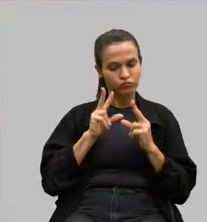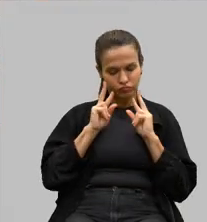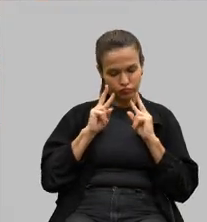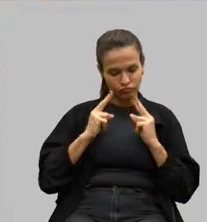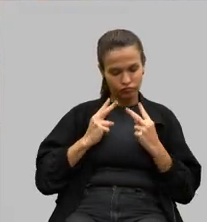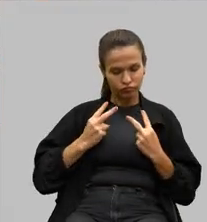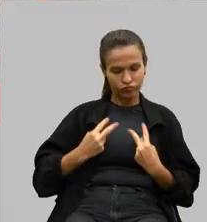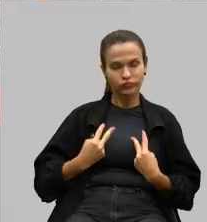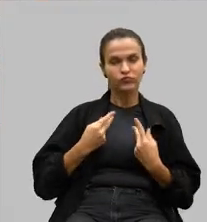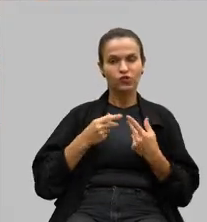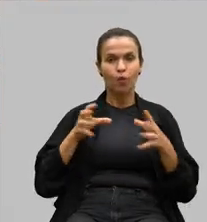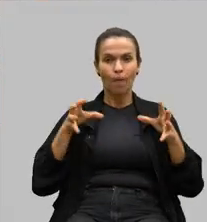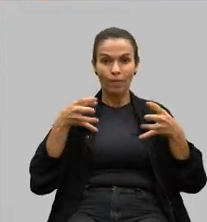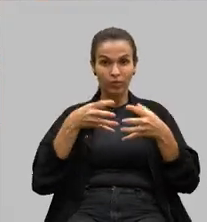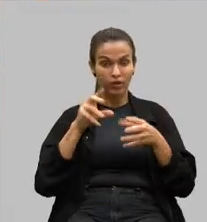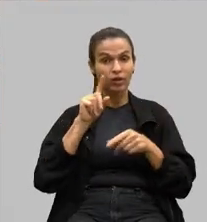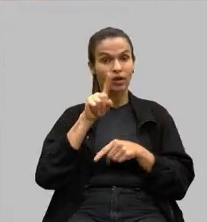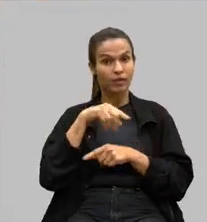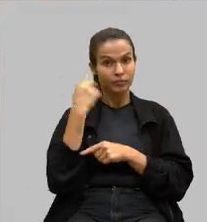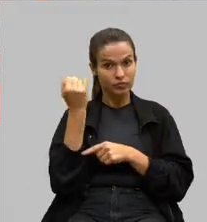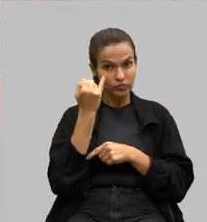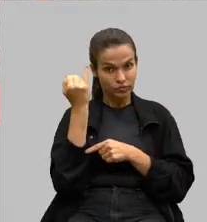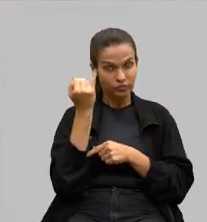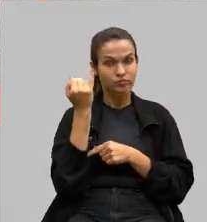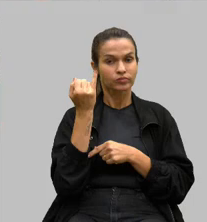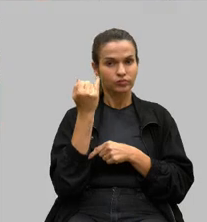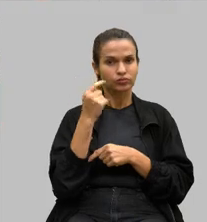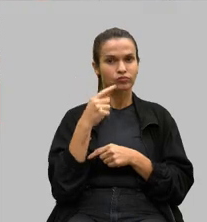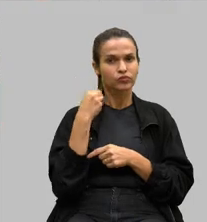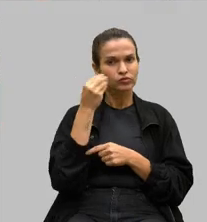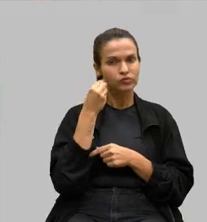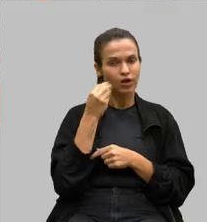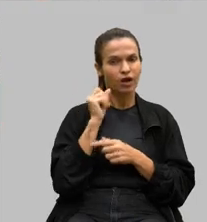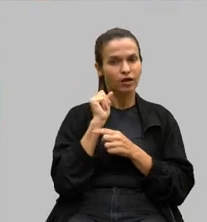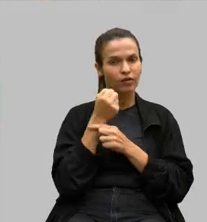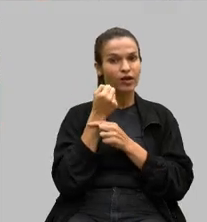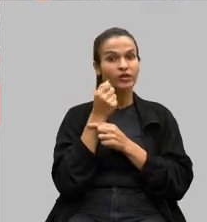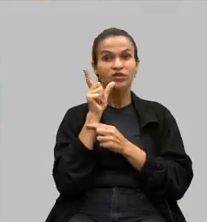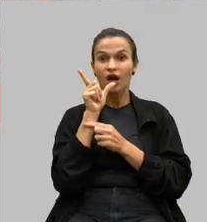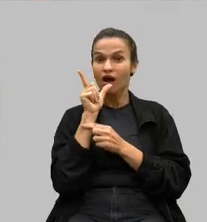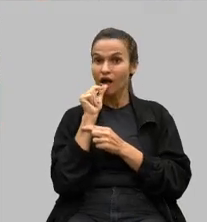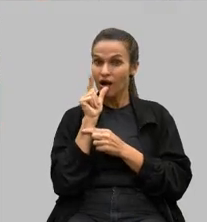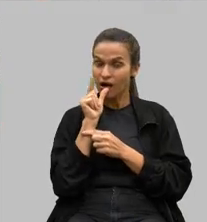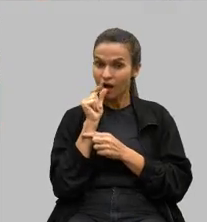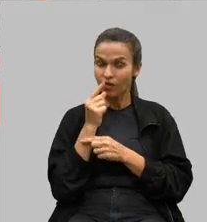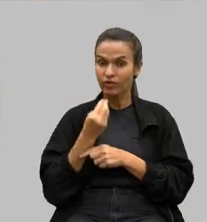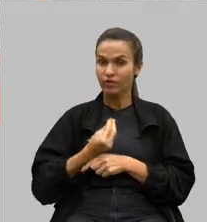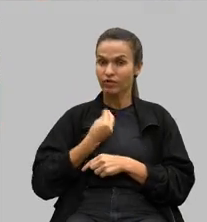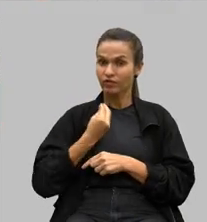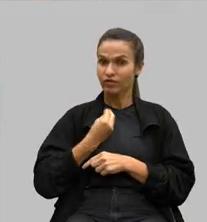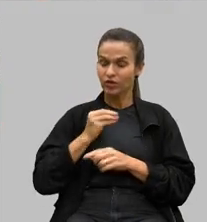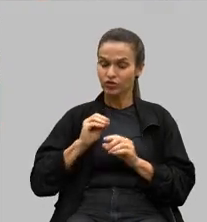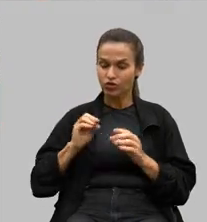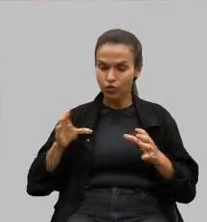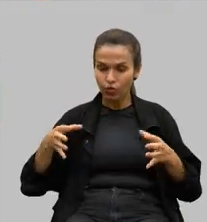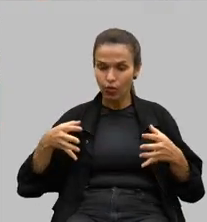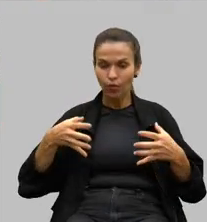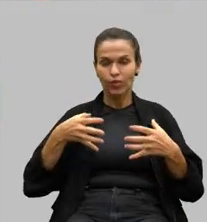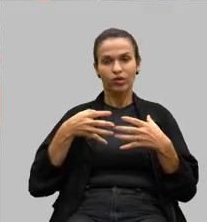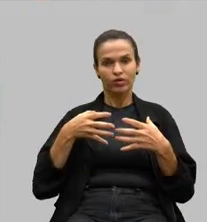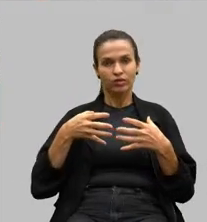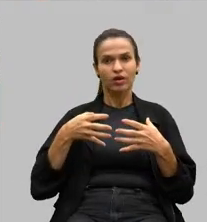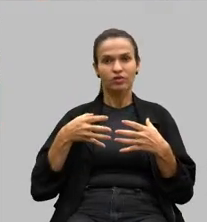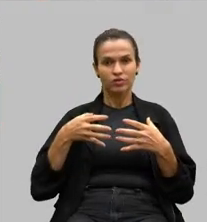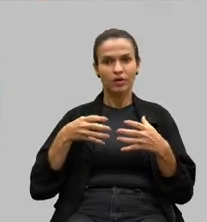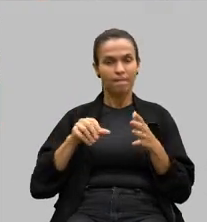comunidade que é fundamental no que nós estamos vivendo que garante água e Vida em comunidade porque a primeira